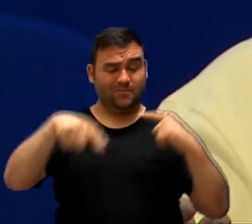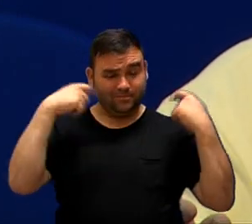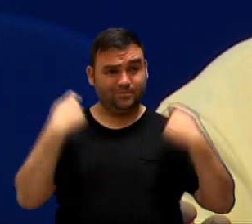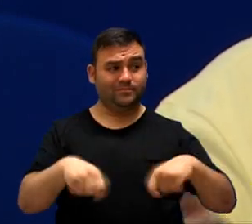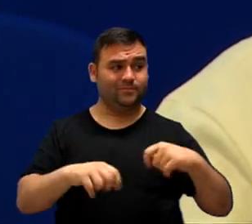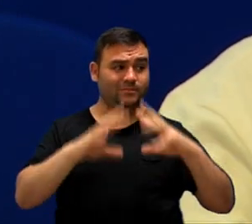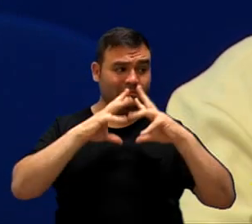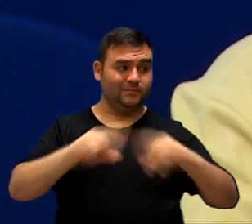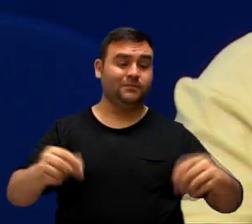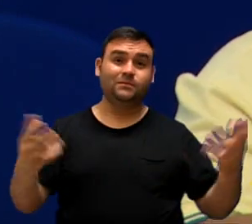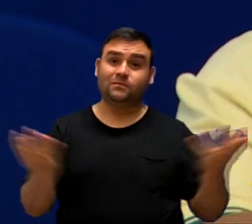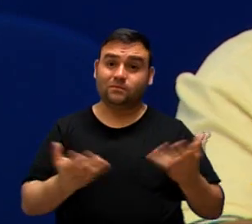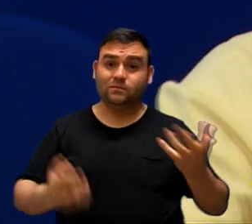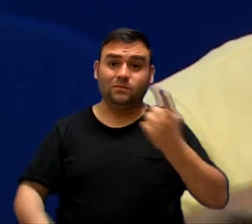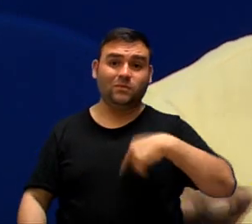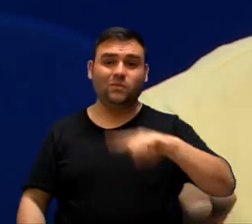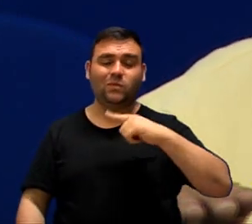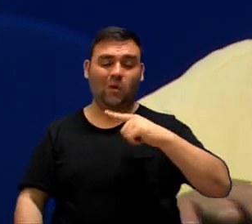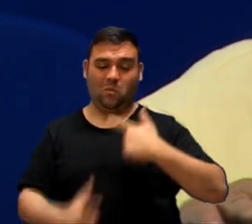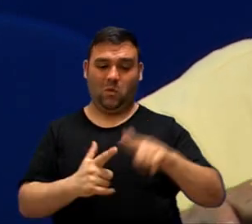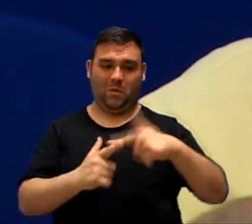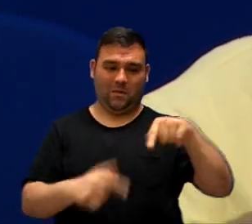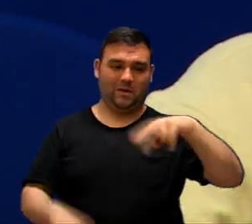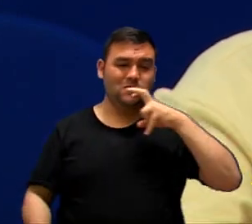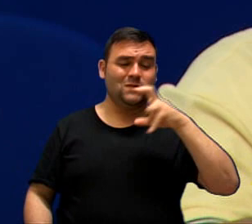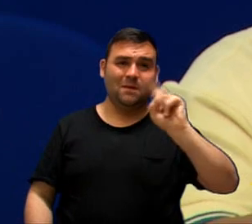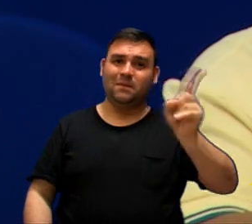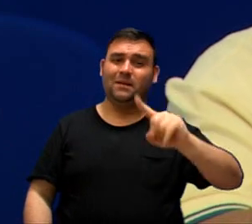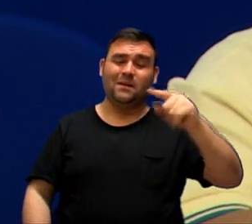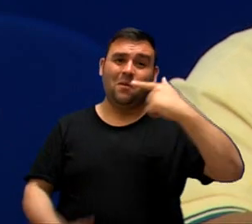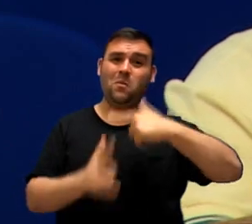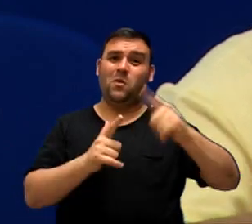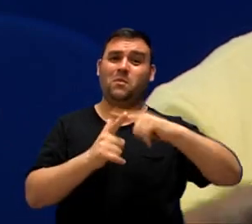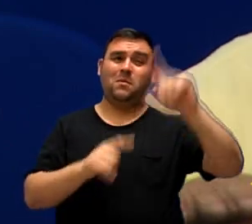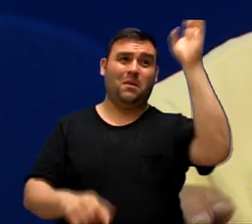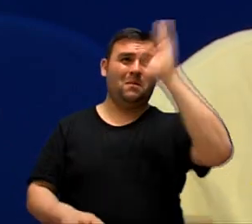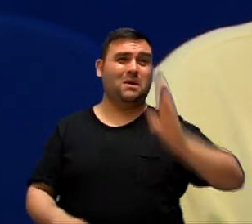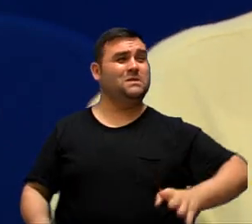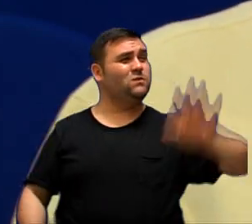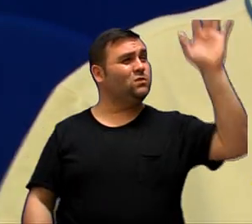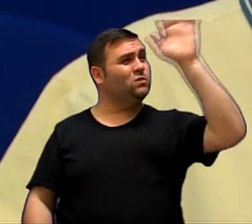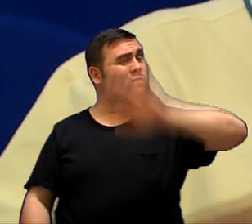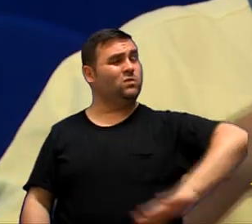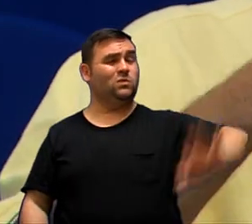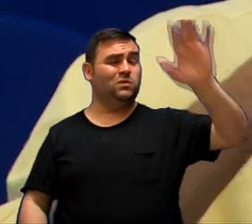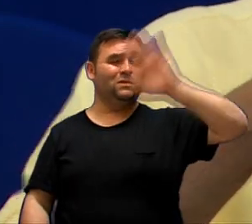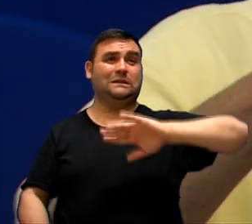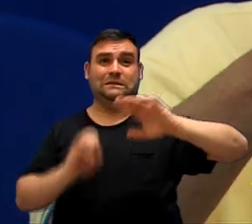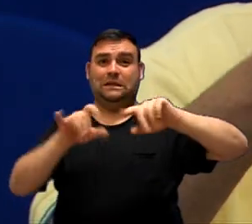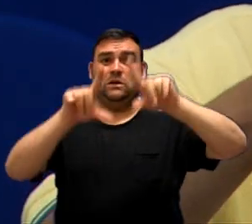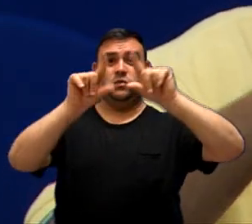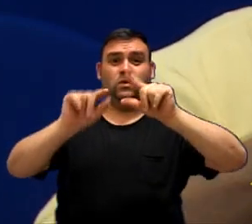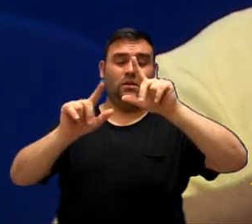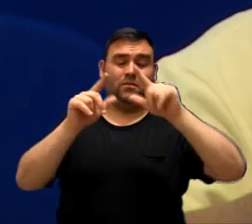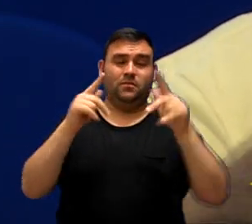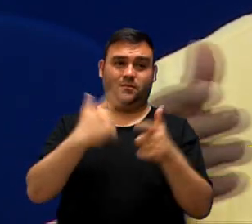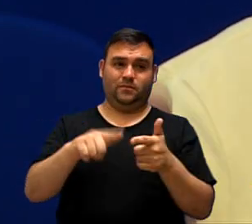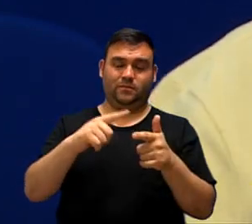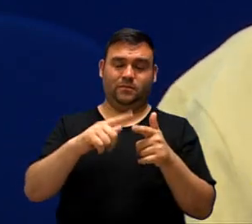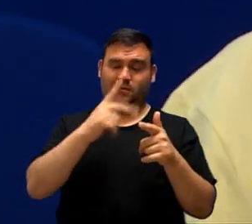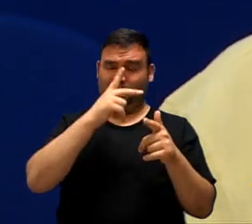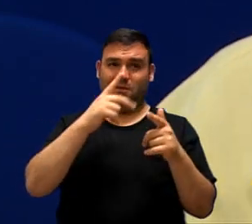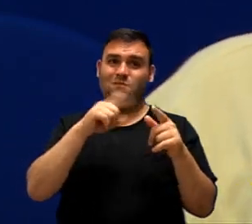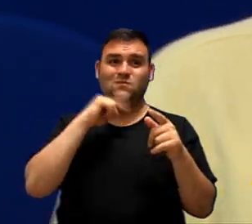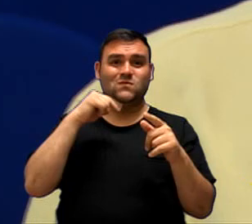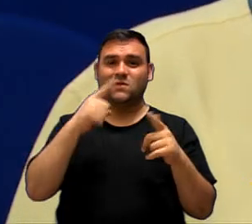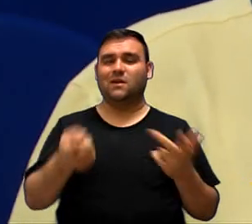ser resolvida. Não é problema de Sorocaba, é problema do Brasil como um todo. Se não reduzir a metade disso, não tem